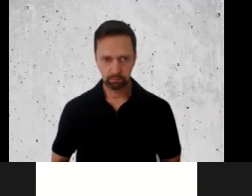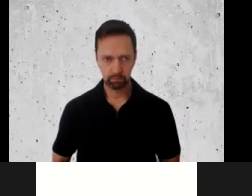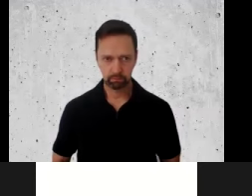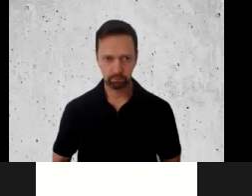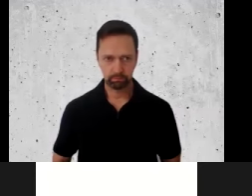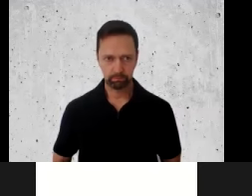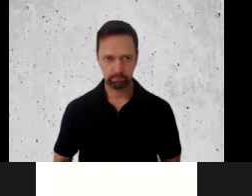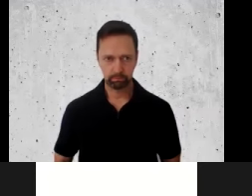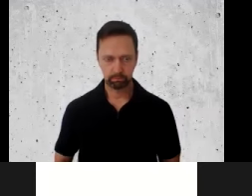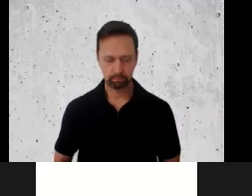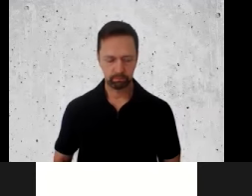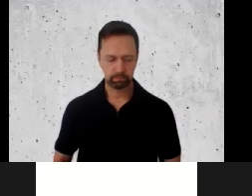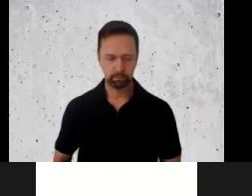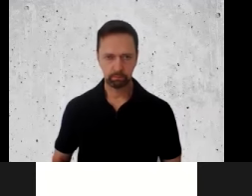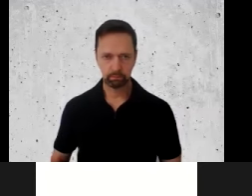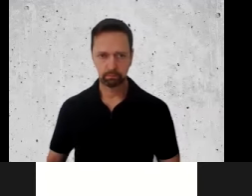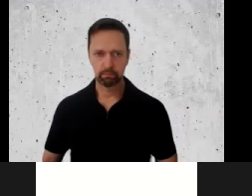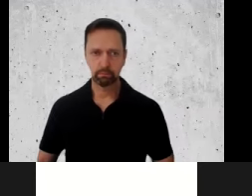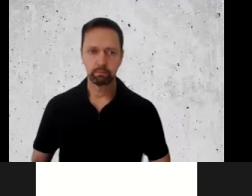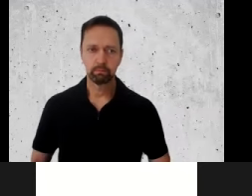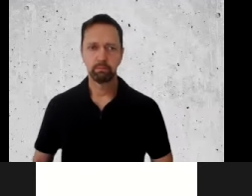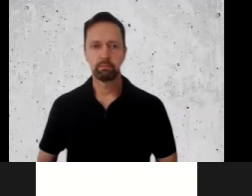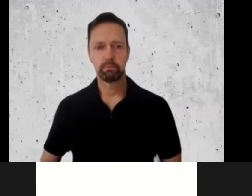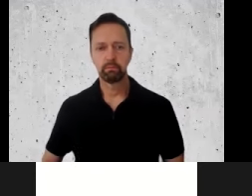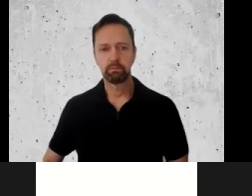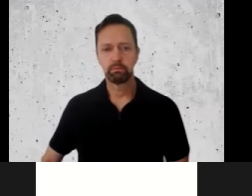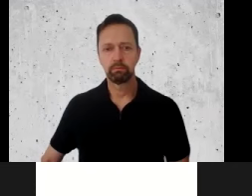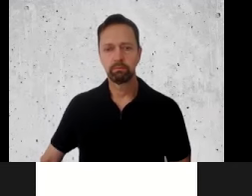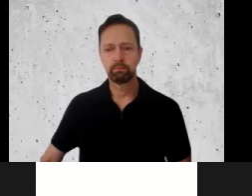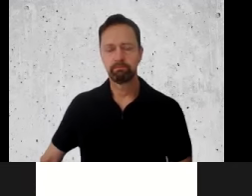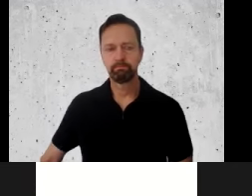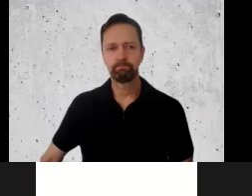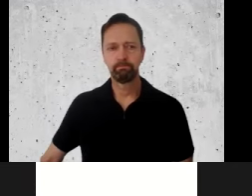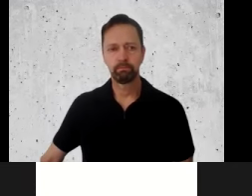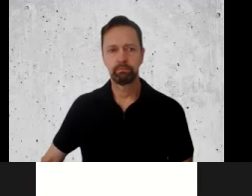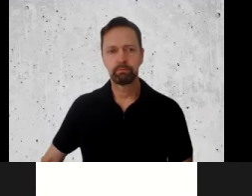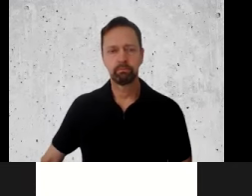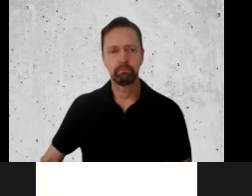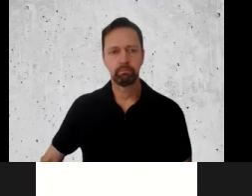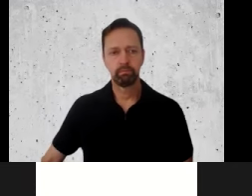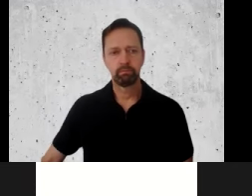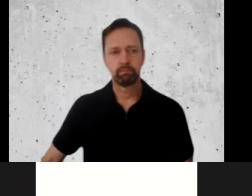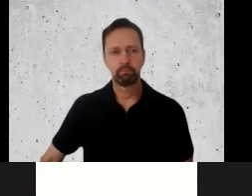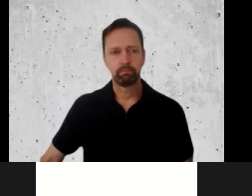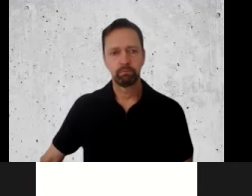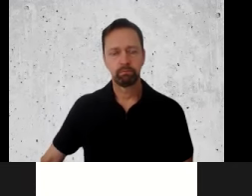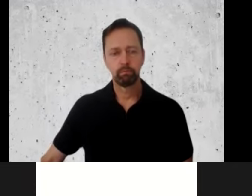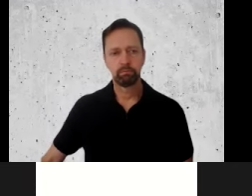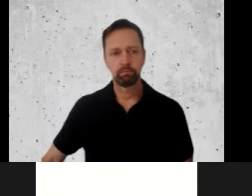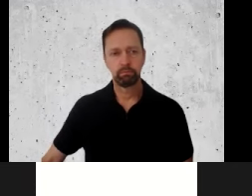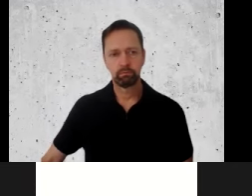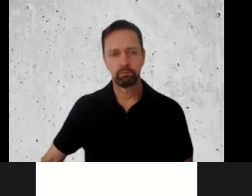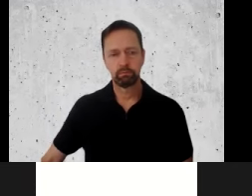tempo razoável, mas você definir aquelas coisas. Porque, por exemplo, vou alugar aqui essa ação porque eu não